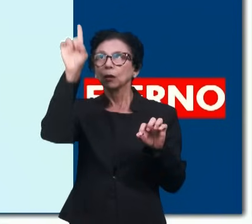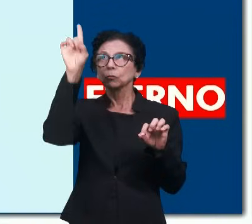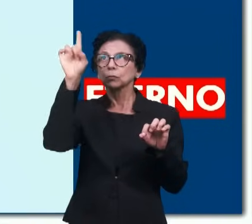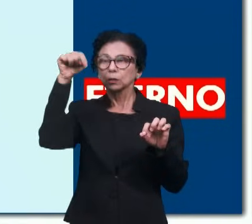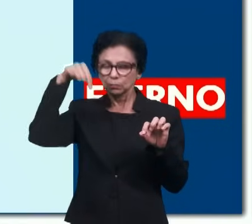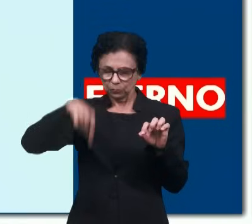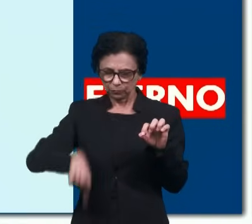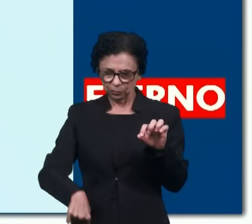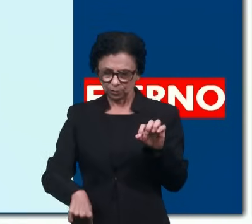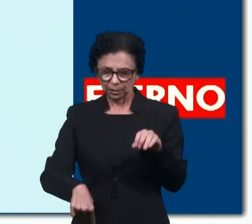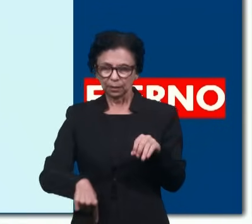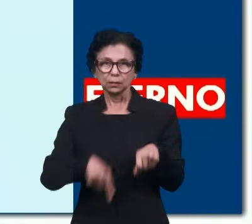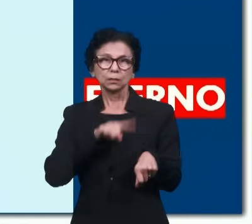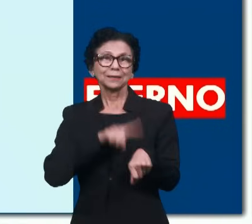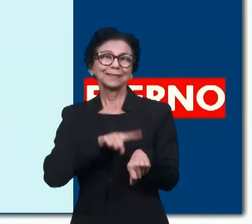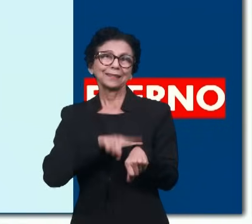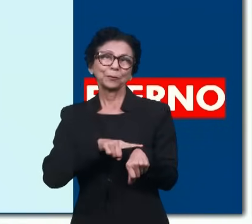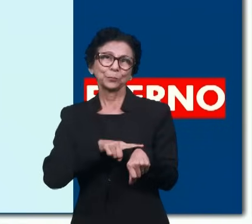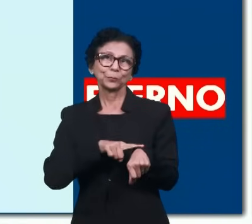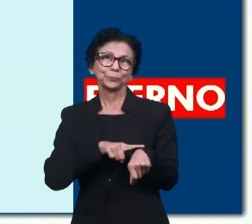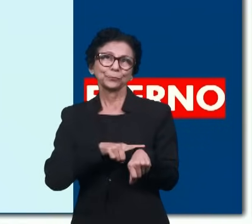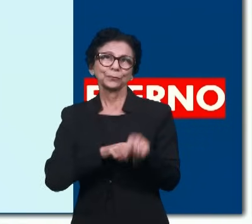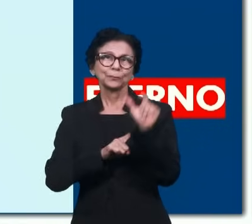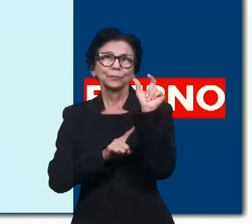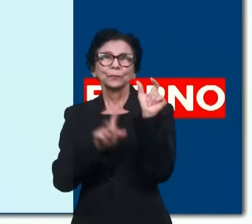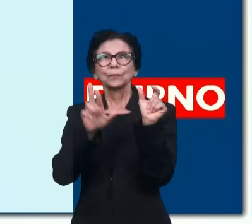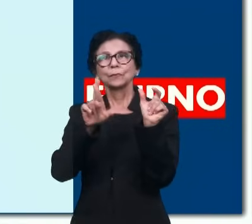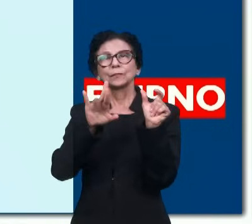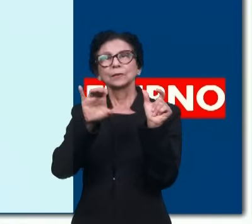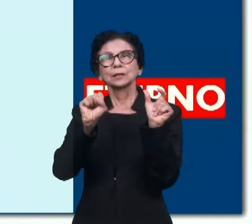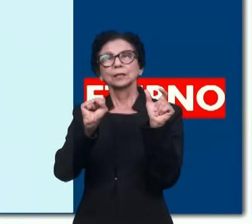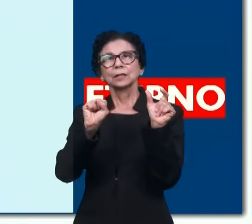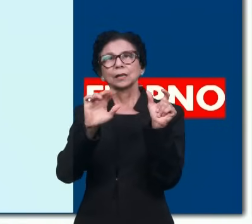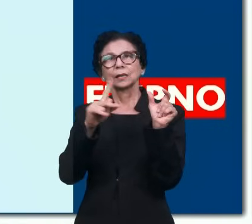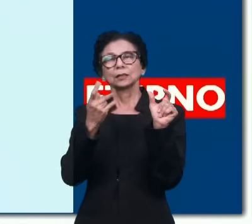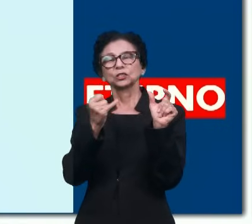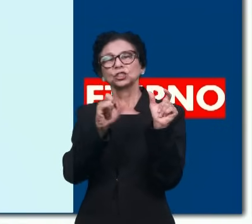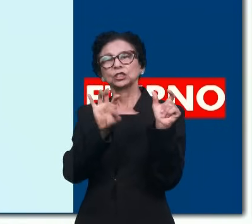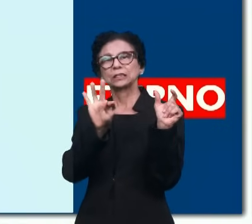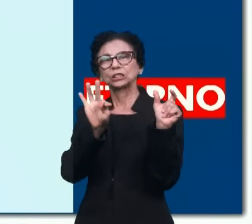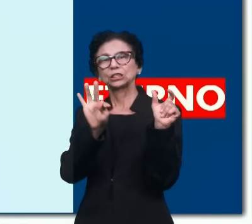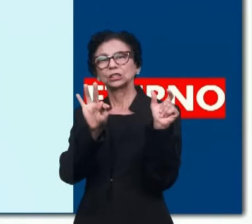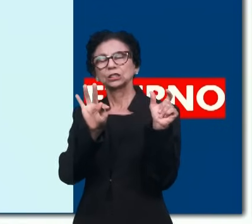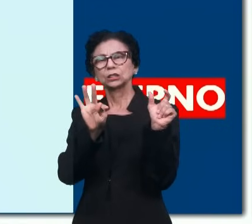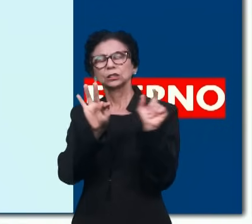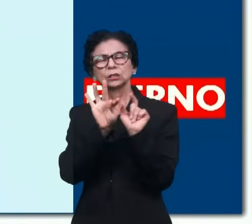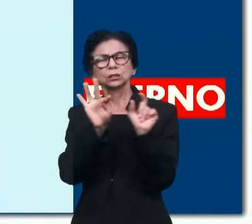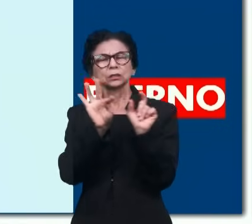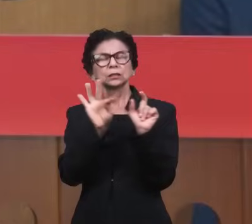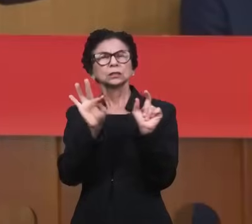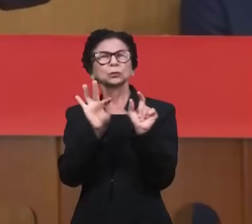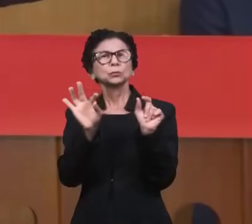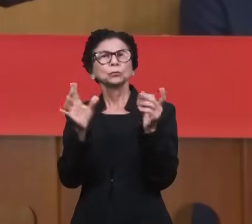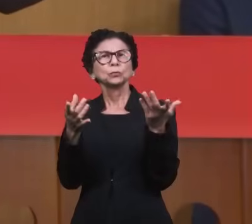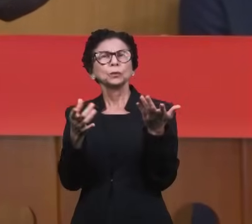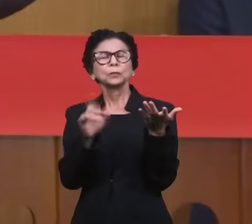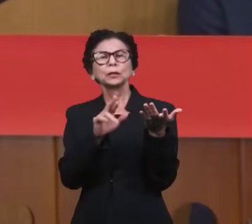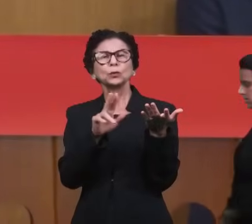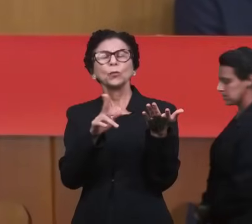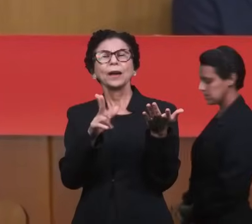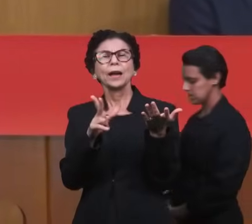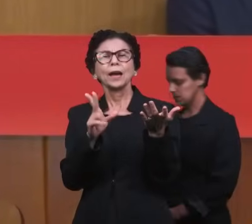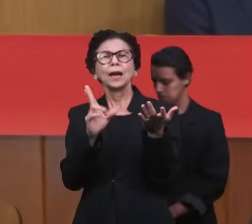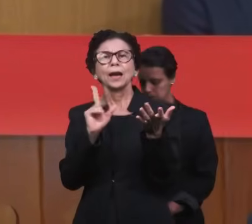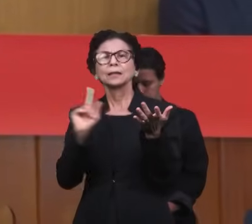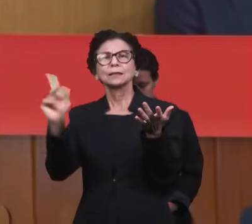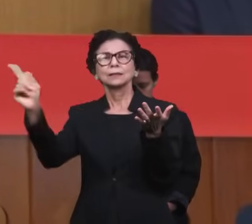É reshit. Só mede esse tempo. E por que que ela não é definitiva? Por